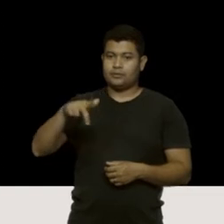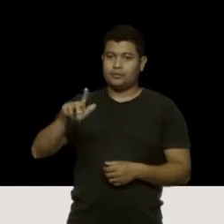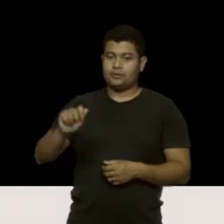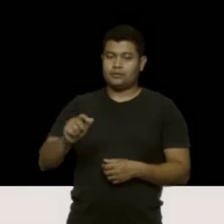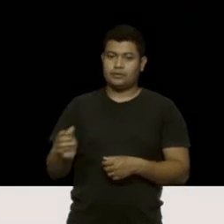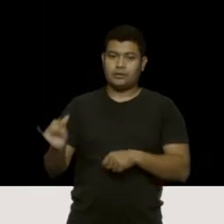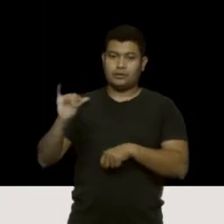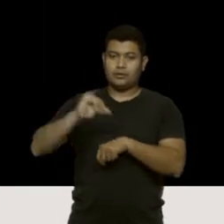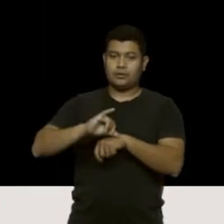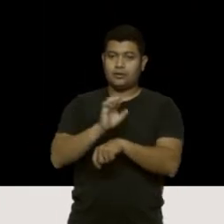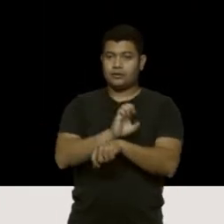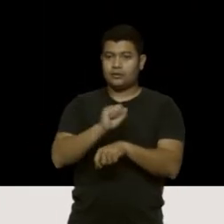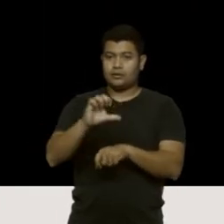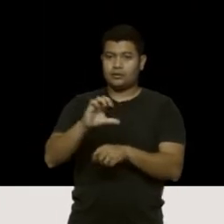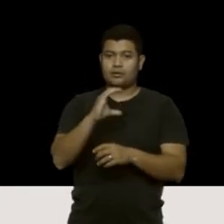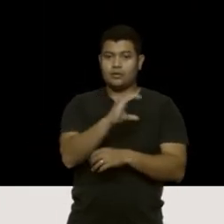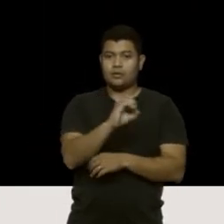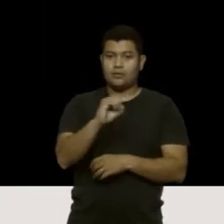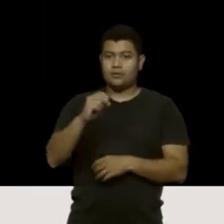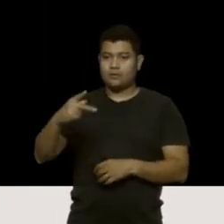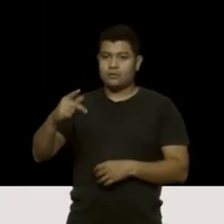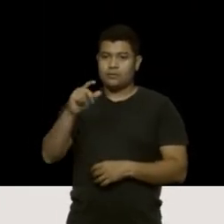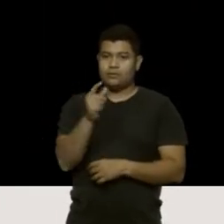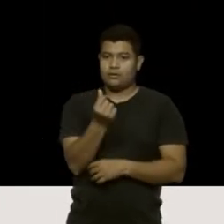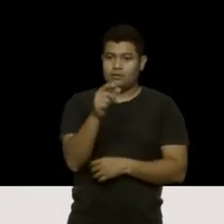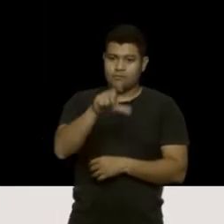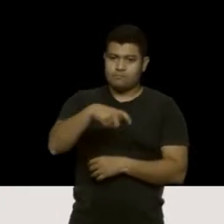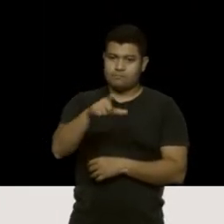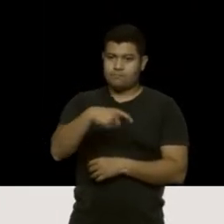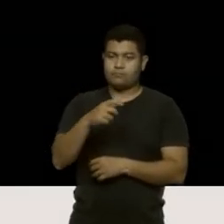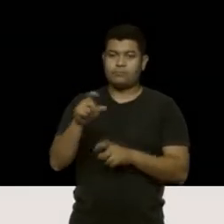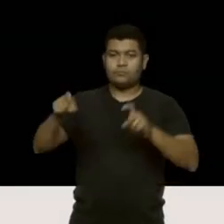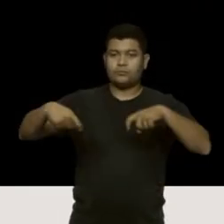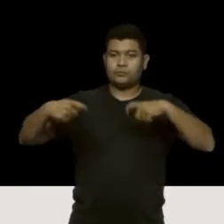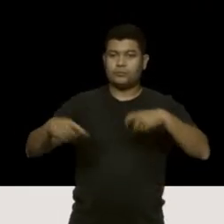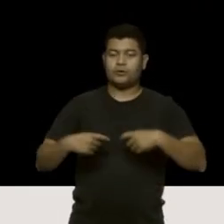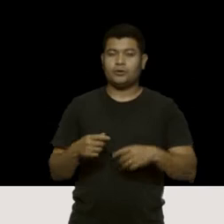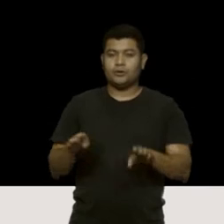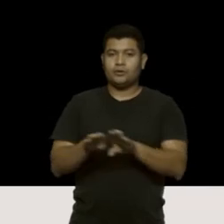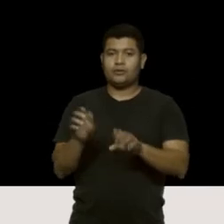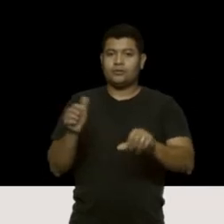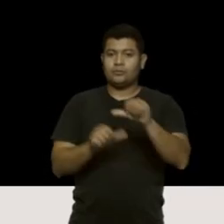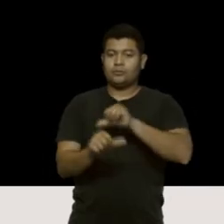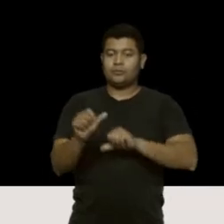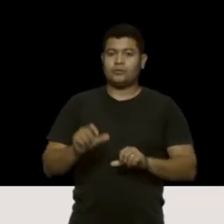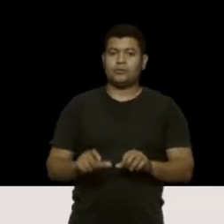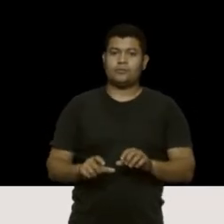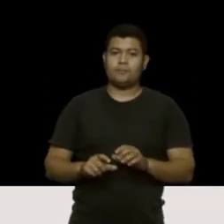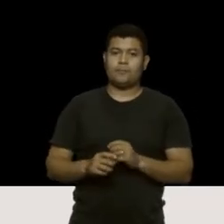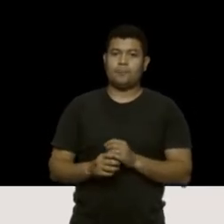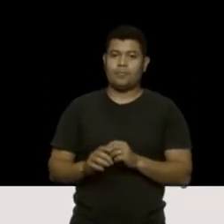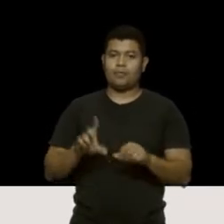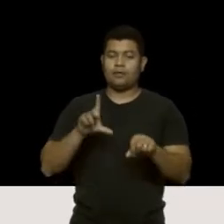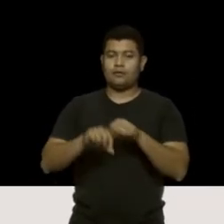do cooperativismo de crédito rural, bem como altera o anexo único da Lei